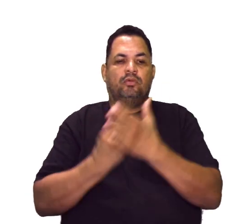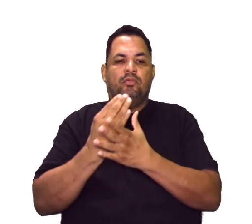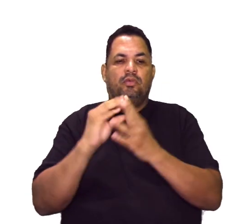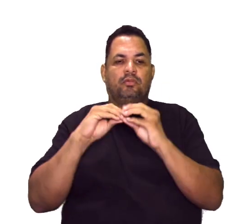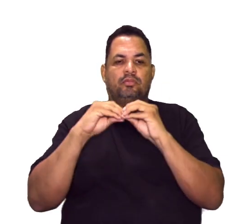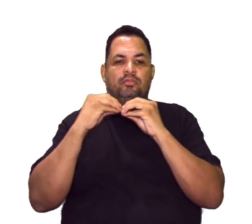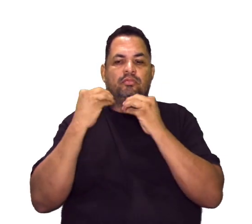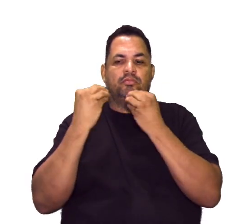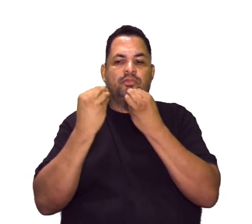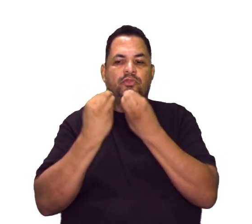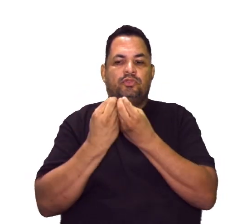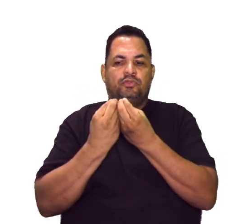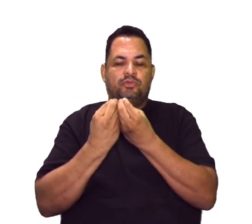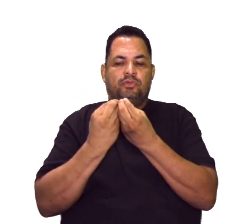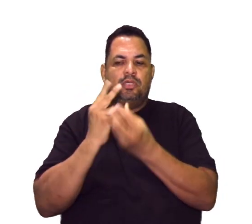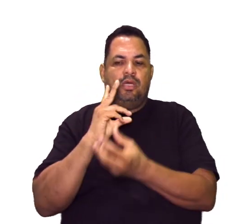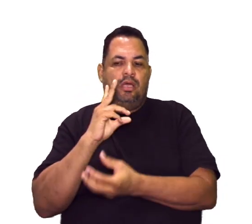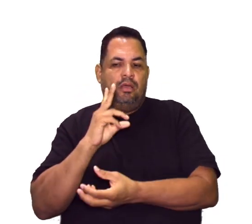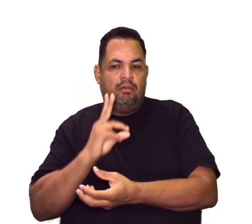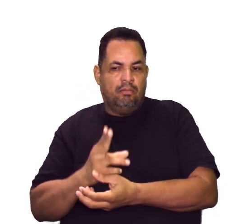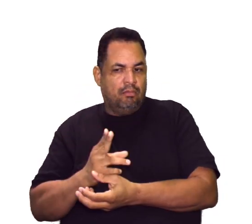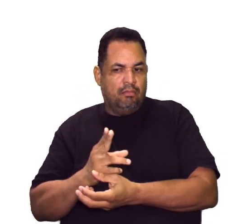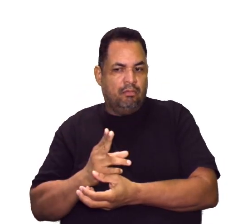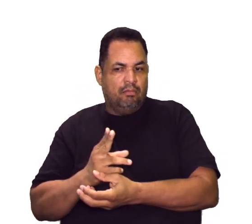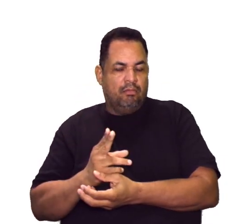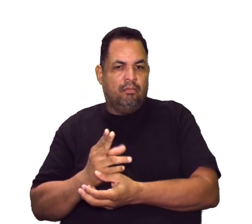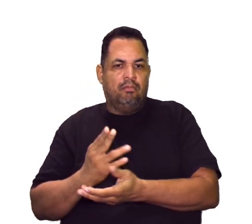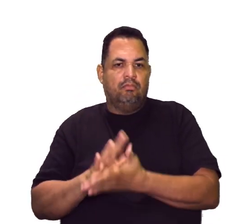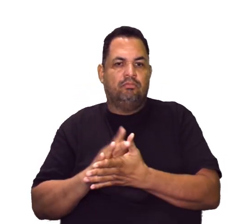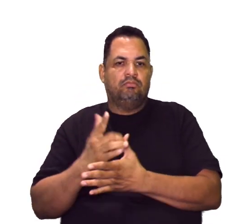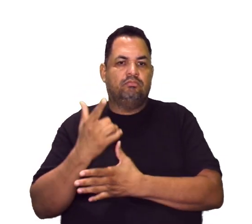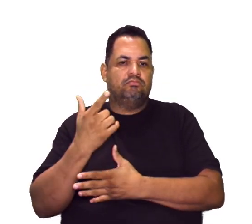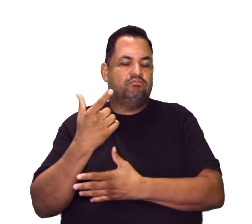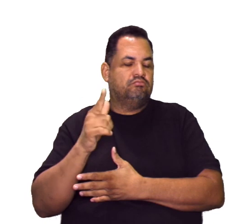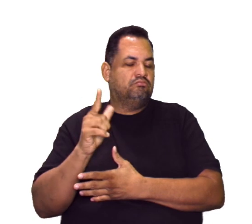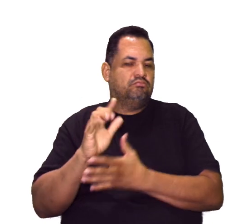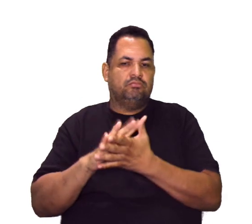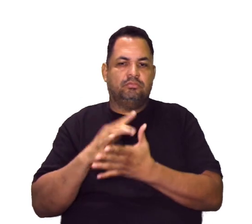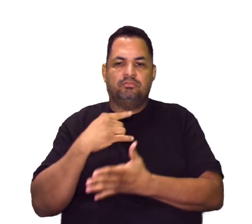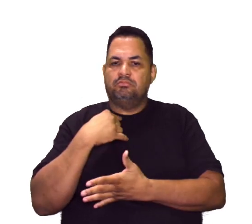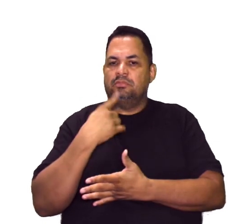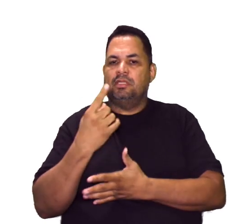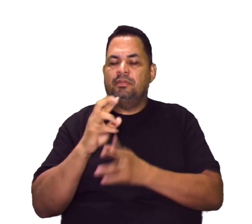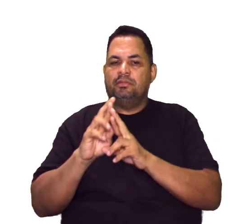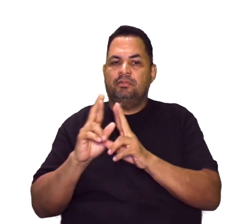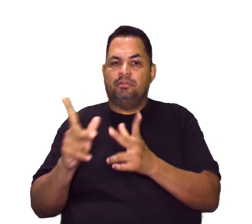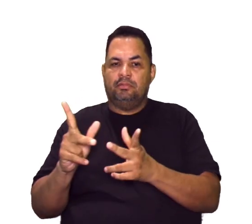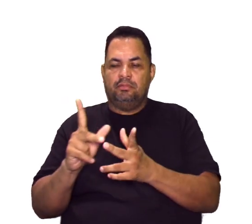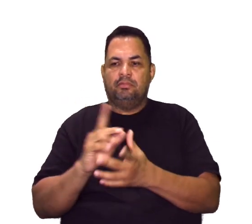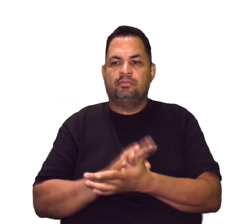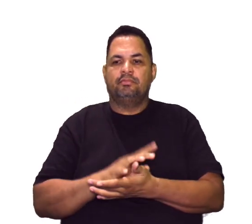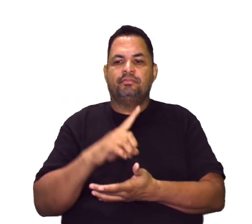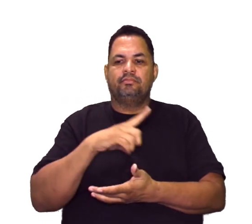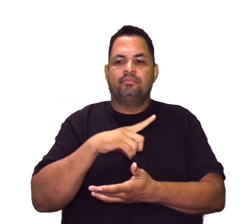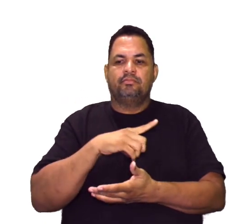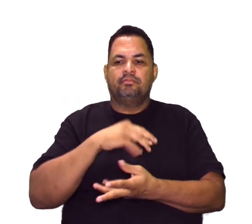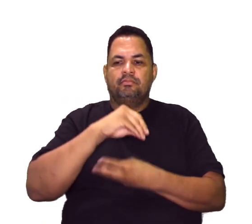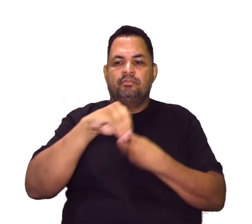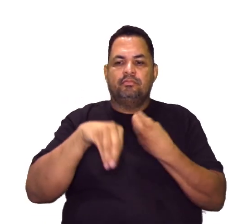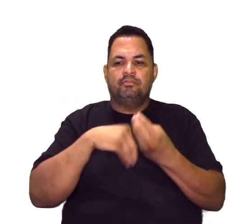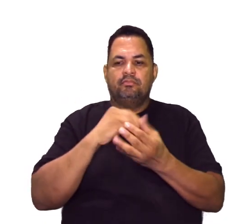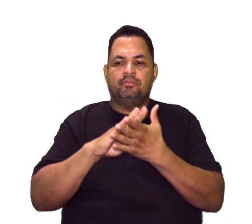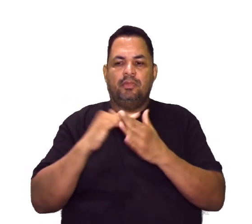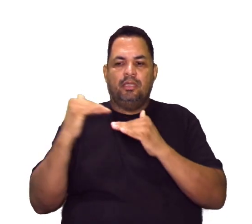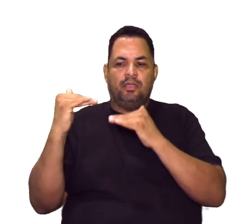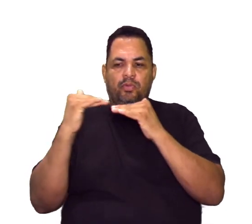homogênea. Lógico, misturou muito bem, não consegue diferenciar uma da outra. Então, nós estamos em uma